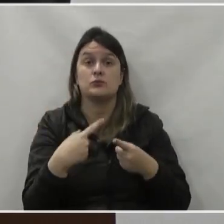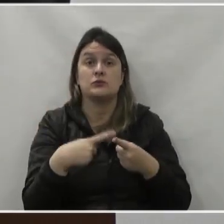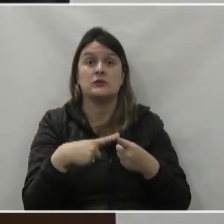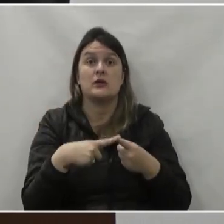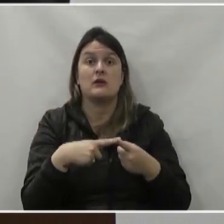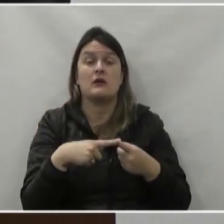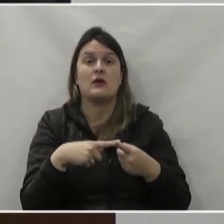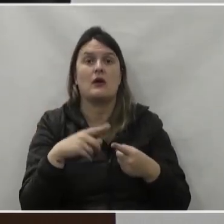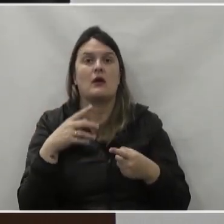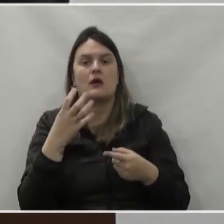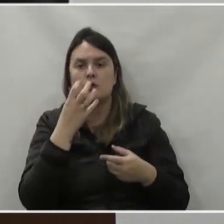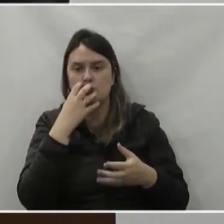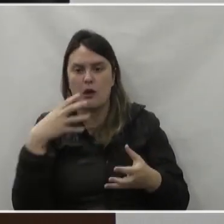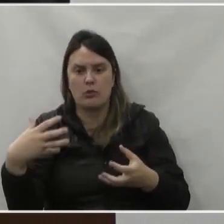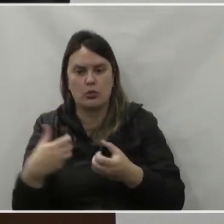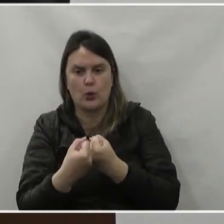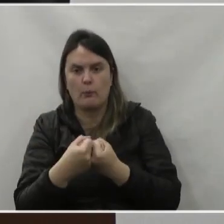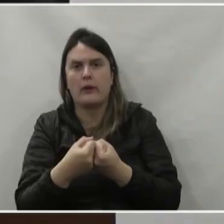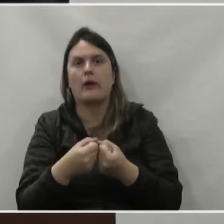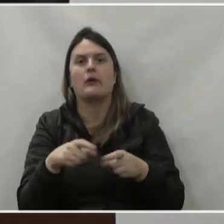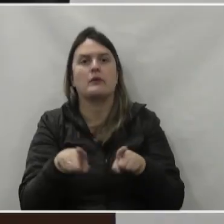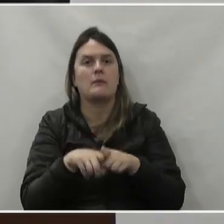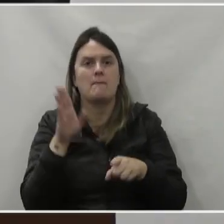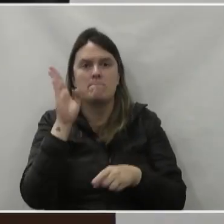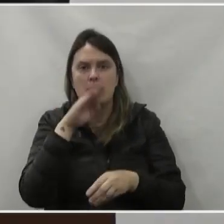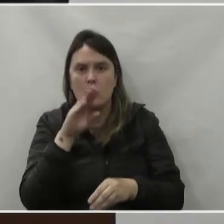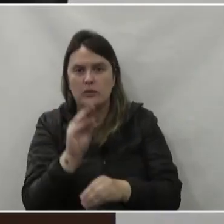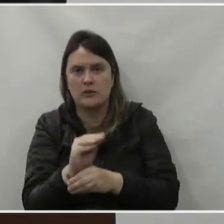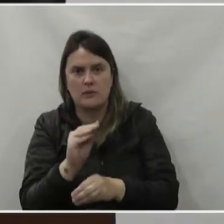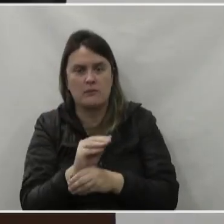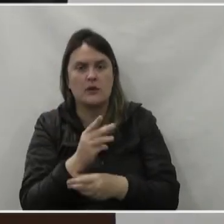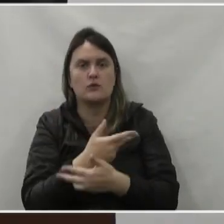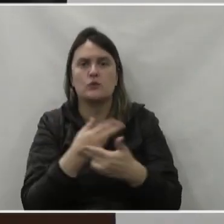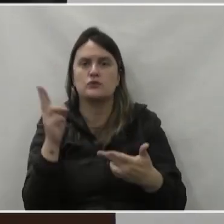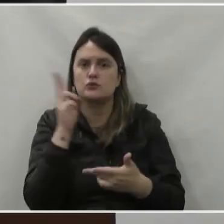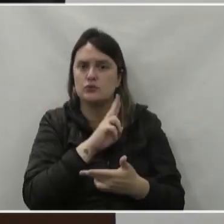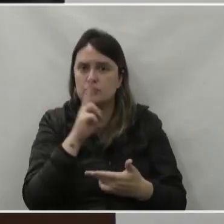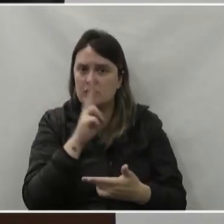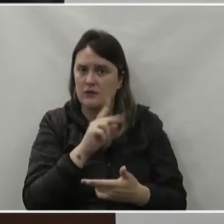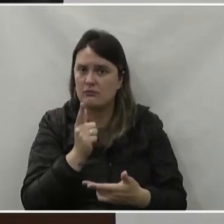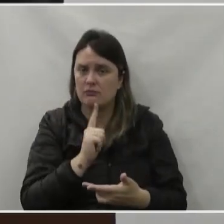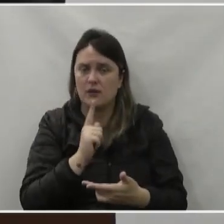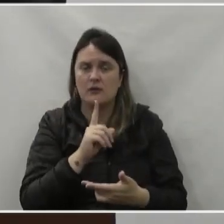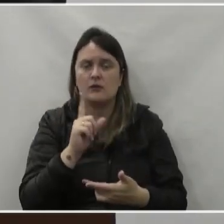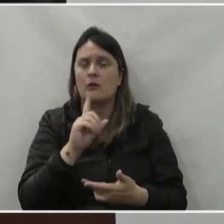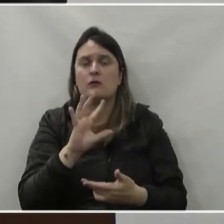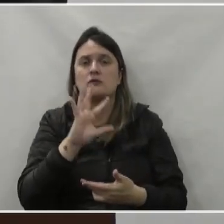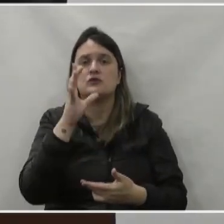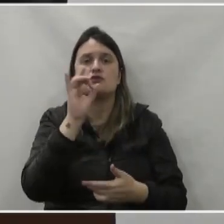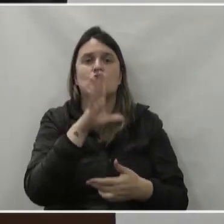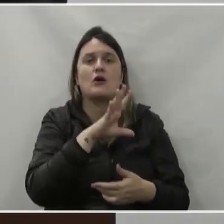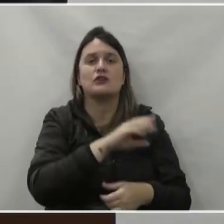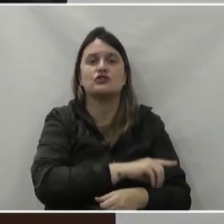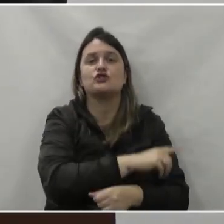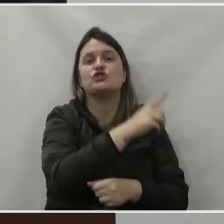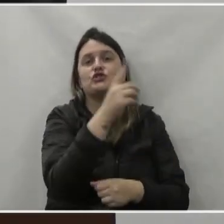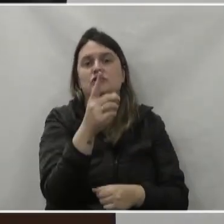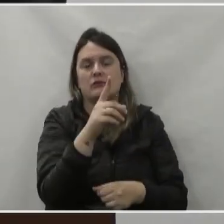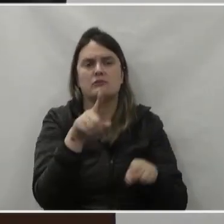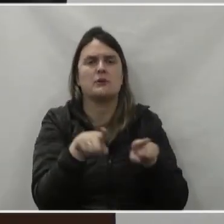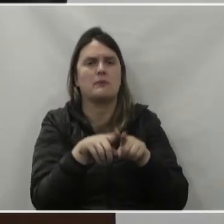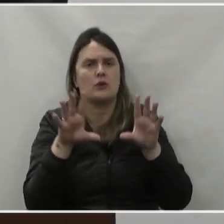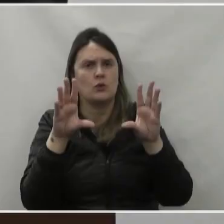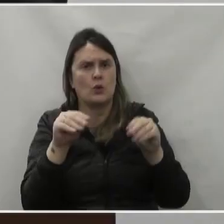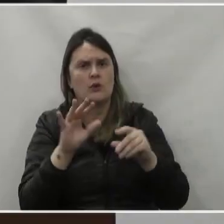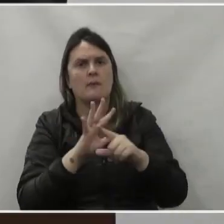Porque os atropelamentos, o caso de maus tratos, muitas vezes de urgência e emergência, não ocorrem durante o período do dia. E